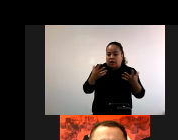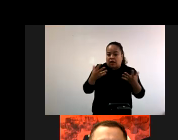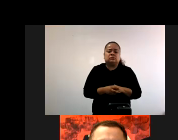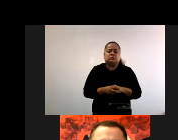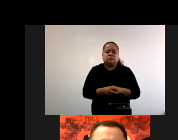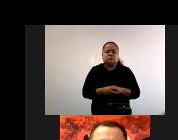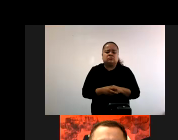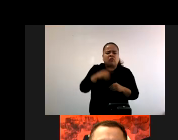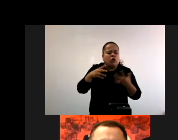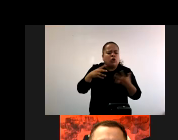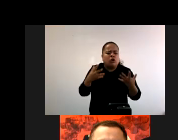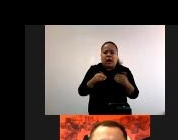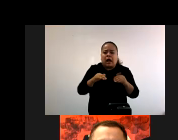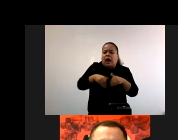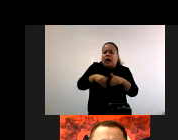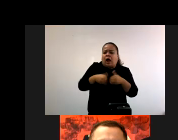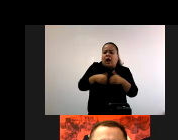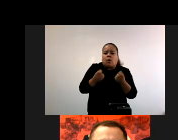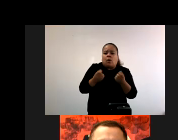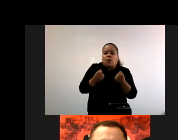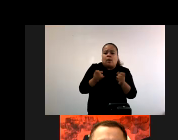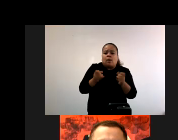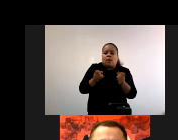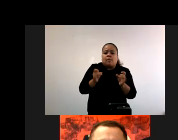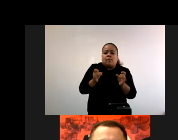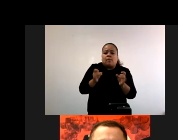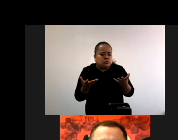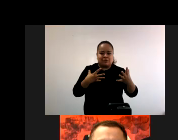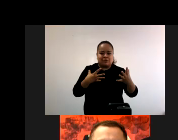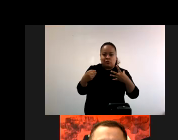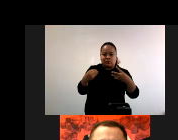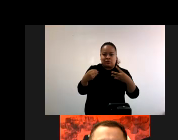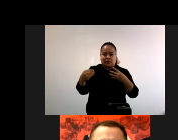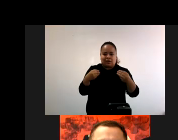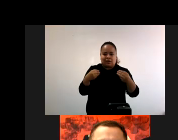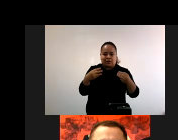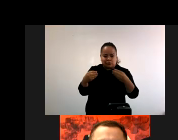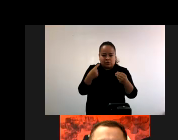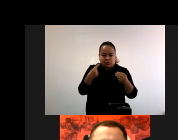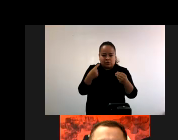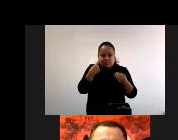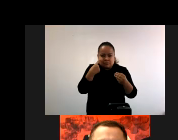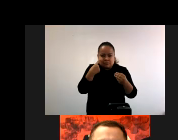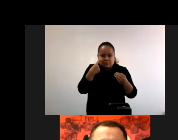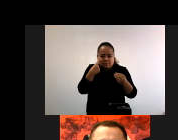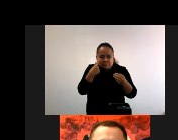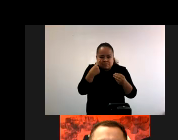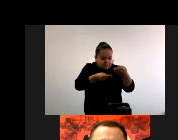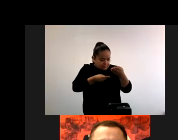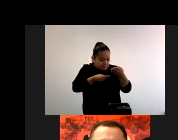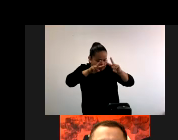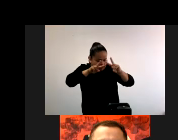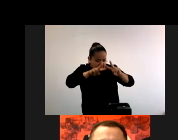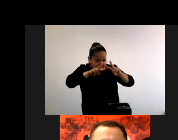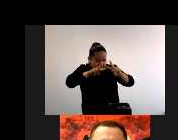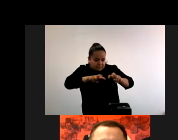situação epidemiológica, fazer a catalisação clínica da informação que se tem, para potenciar as